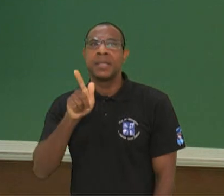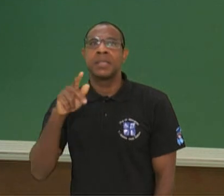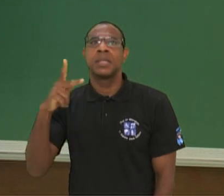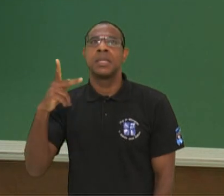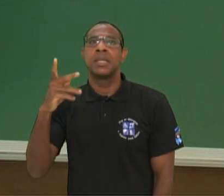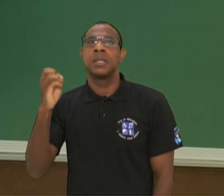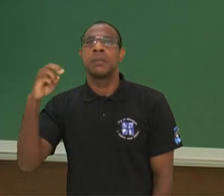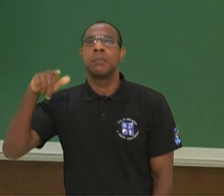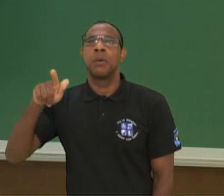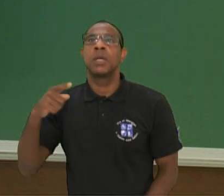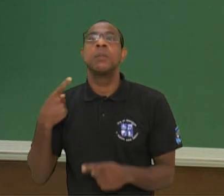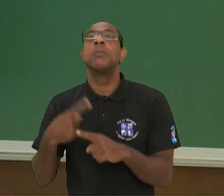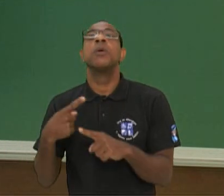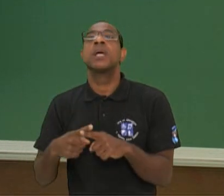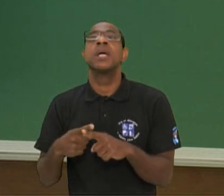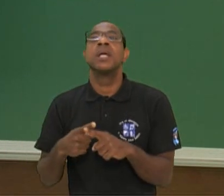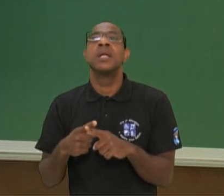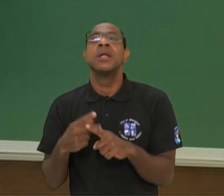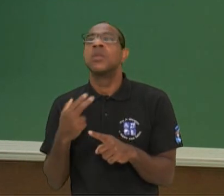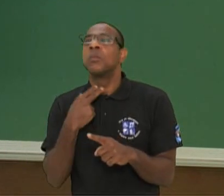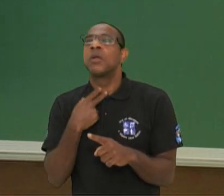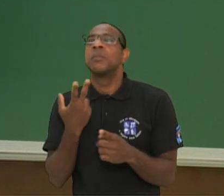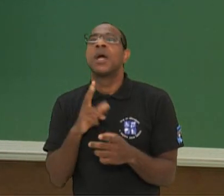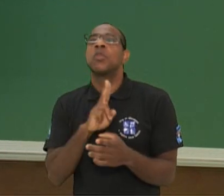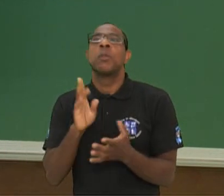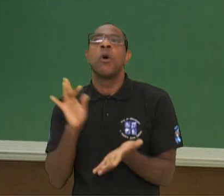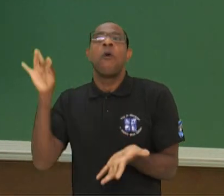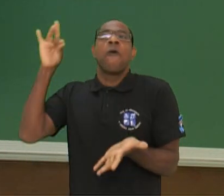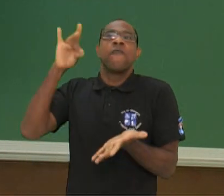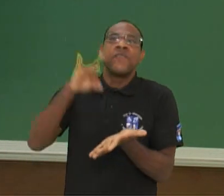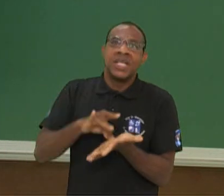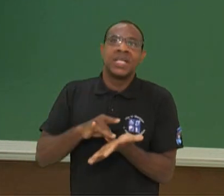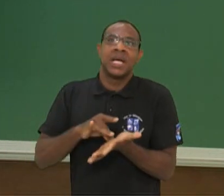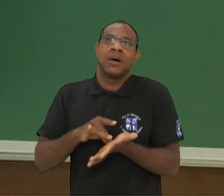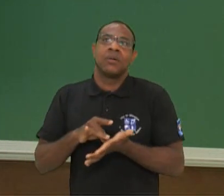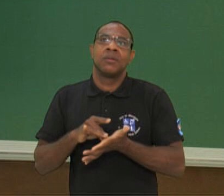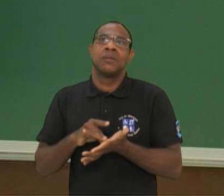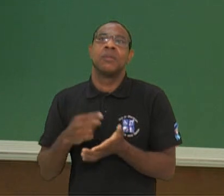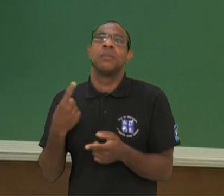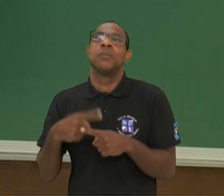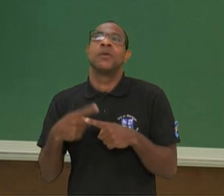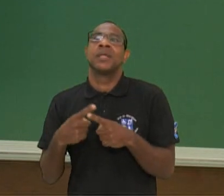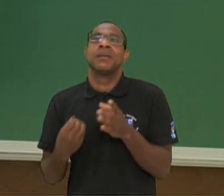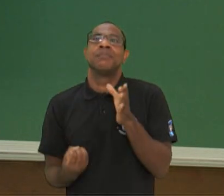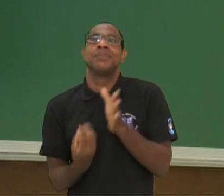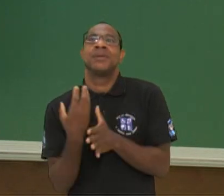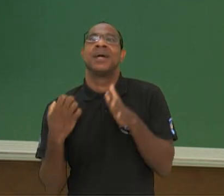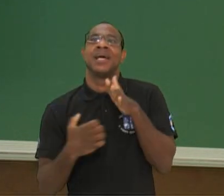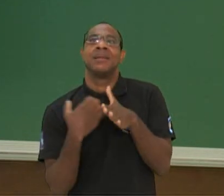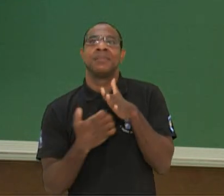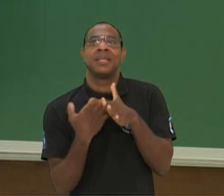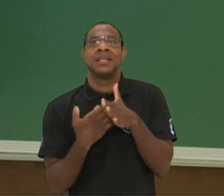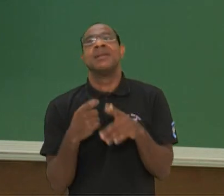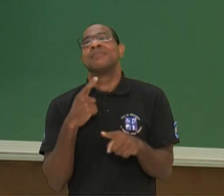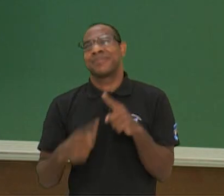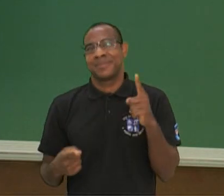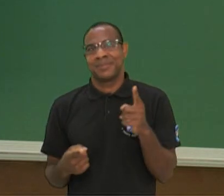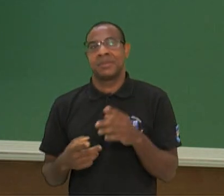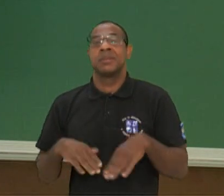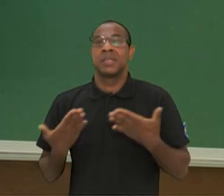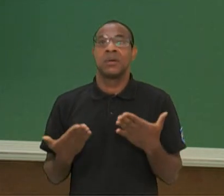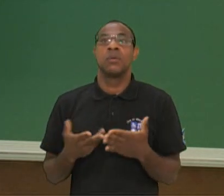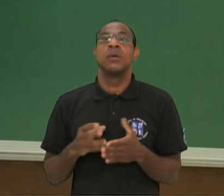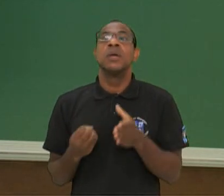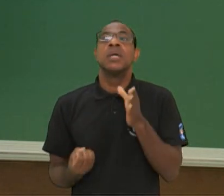foi criada em 1926 a federação, ela foi chamada de Federação Internacional de Tênis de Mesa e não de ping-pong.